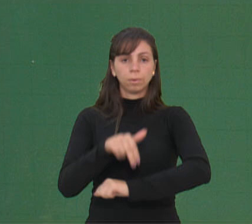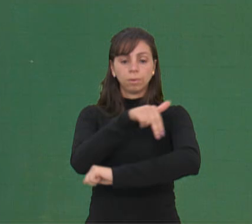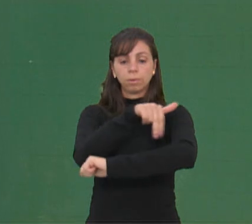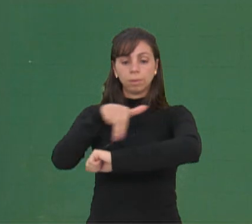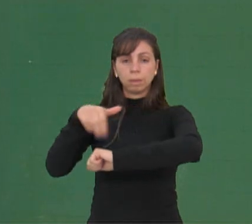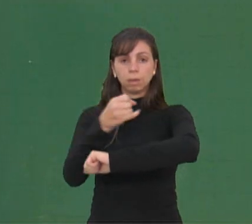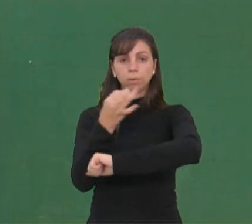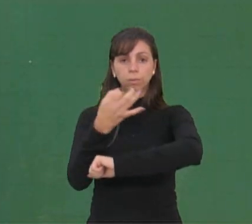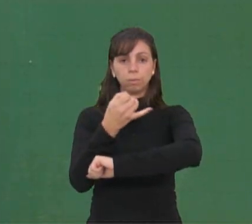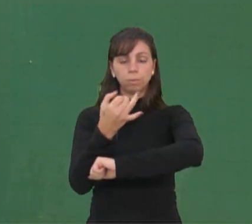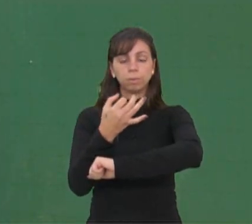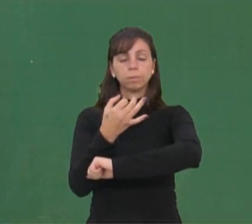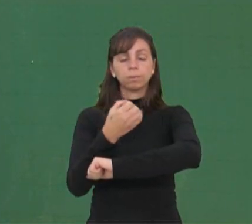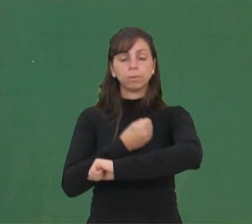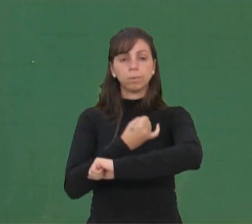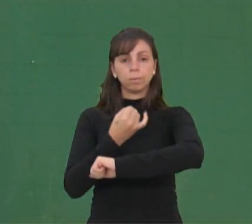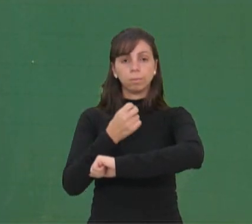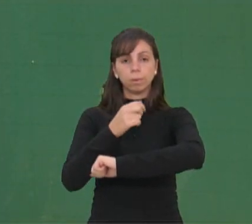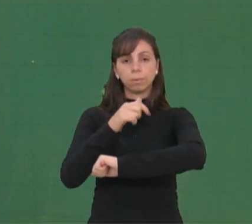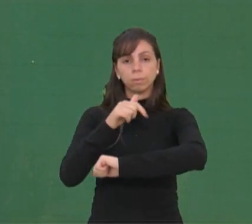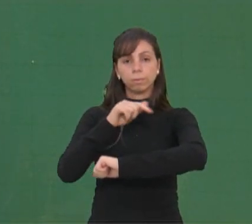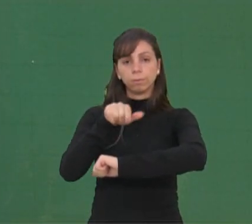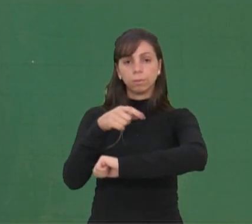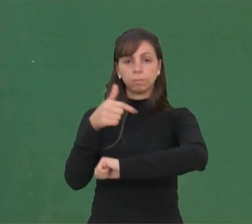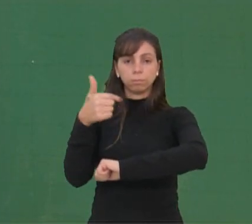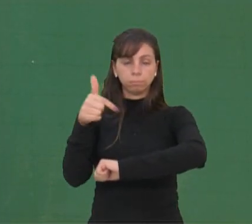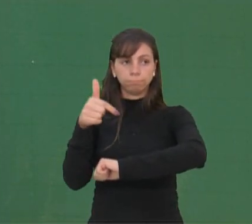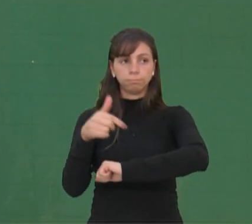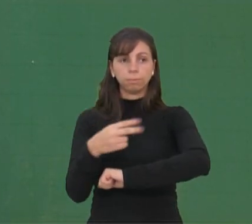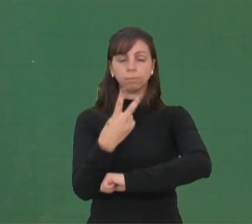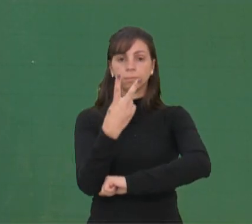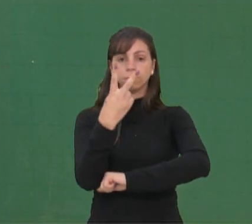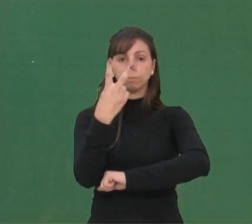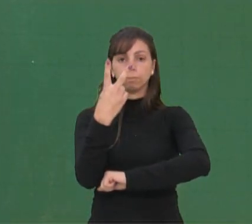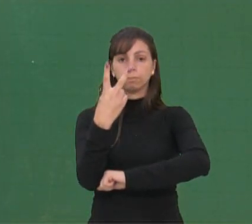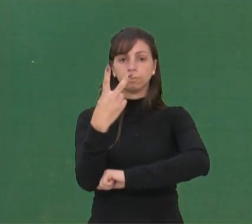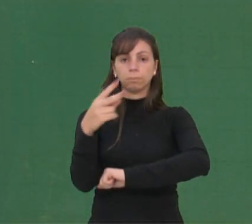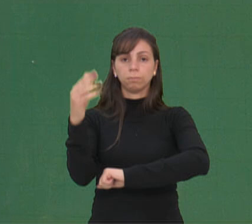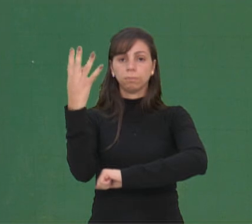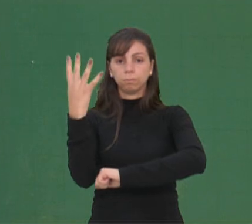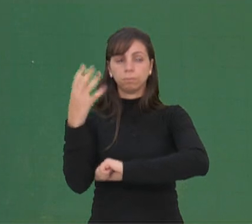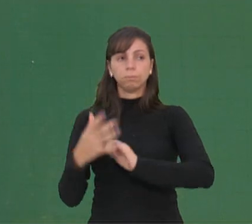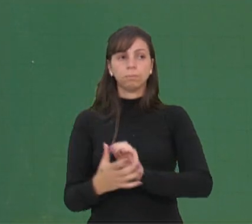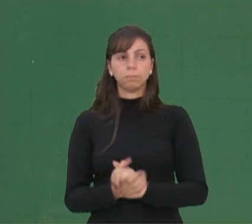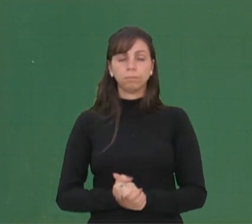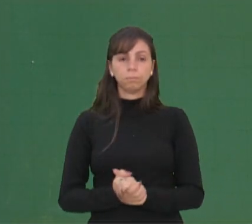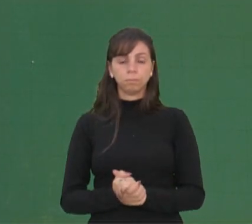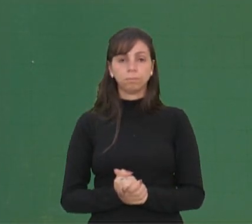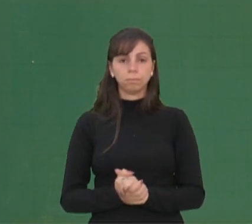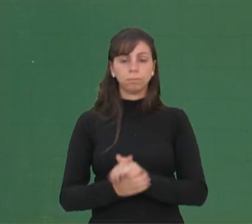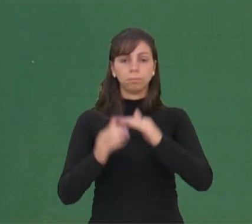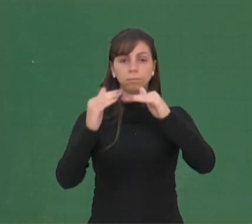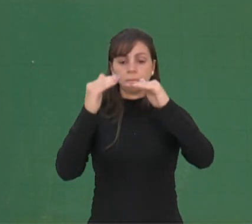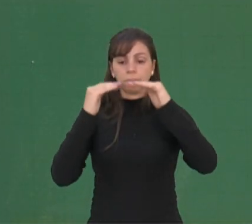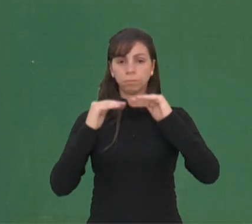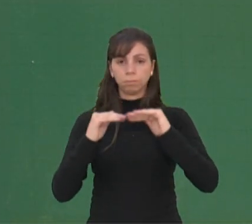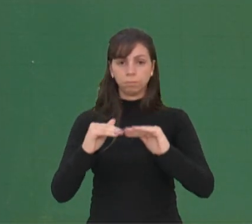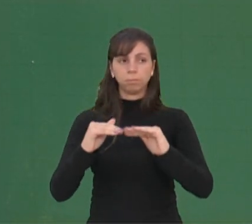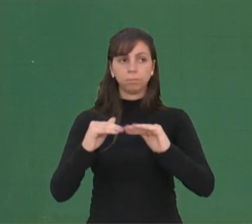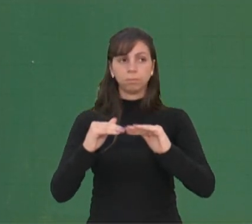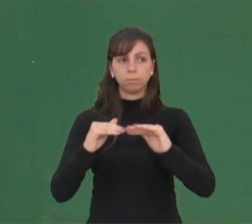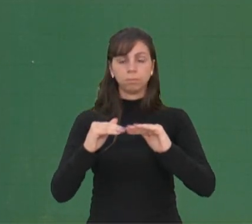vírgula. Então, fica 24. E o denominador vai ser quem? Uma casa depois da vírgula, o denominador